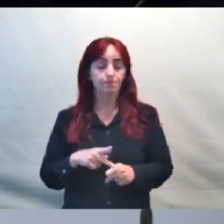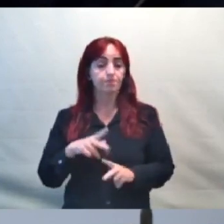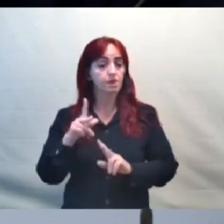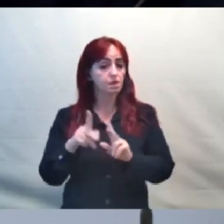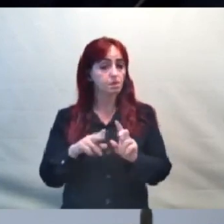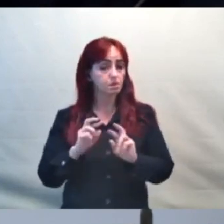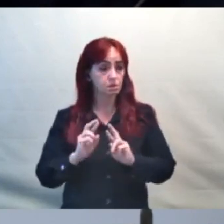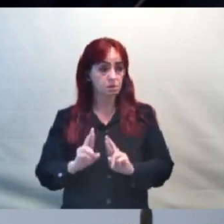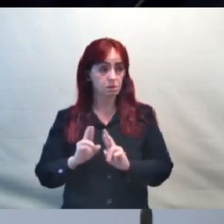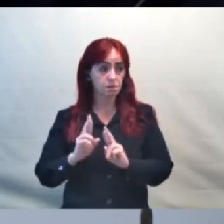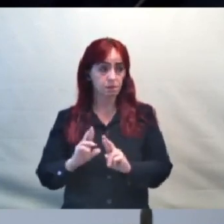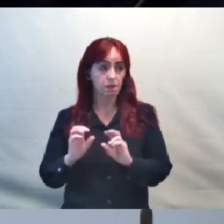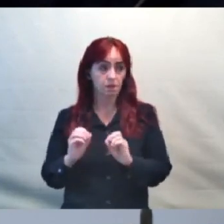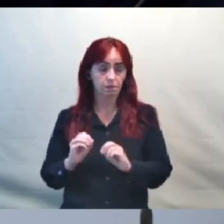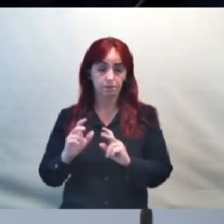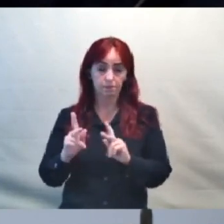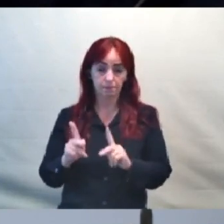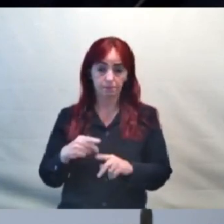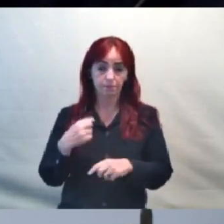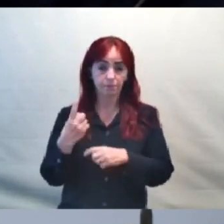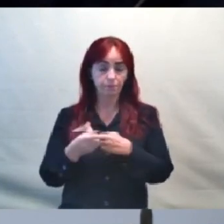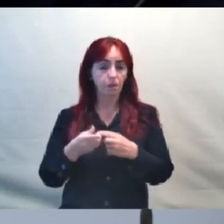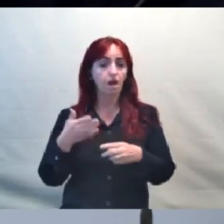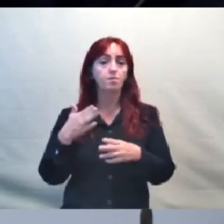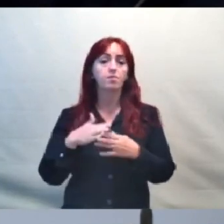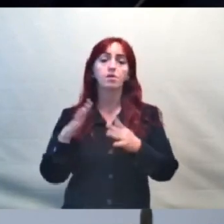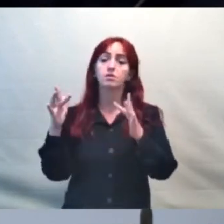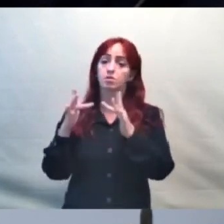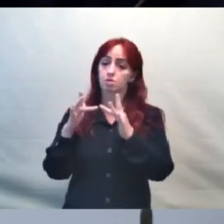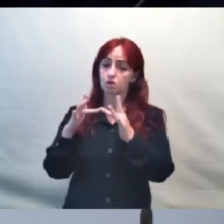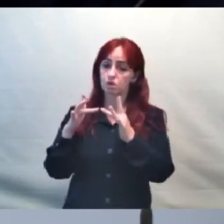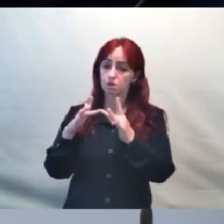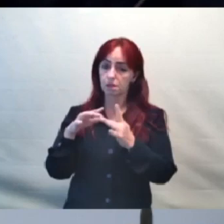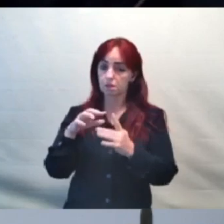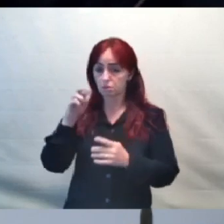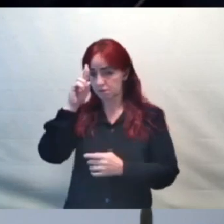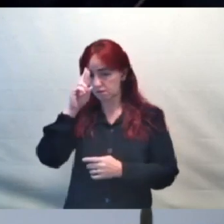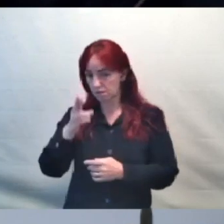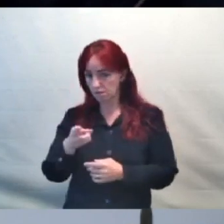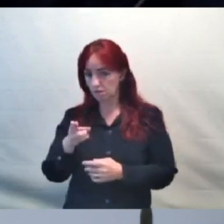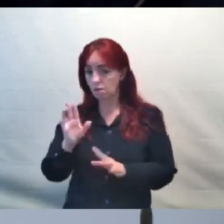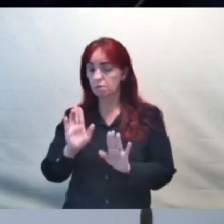eu entrarei em contato com a senhora, mas é um problema que a prefeitura precisa de